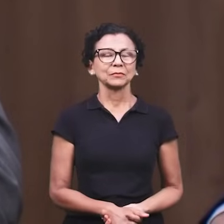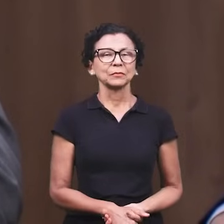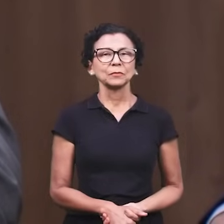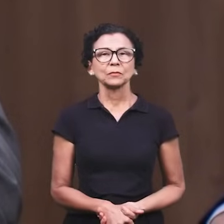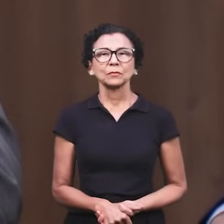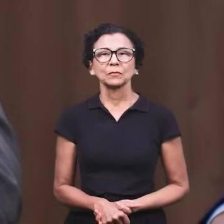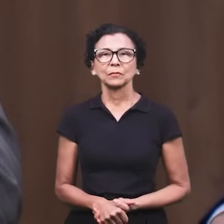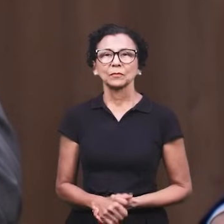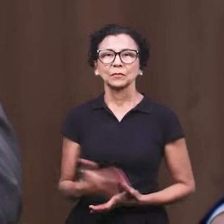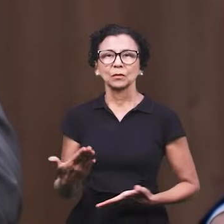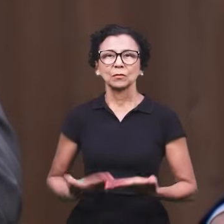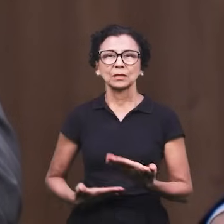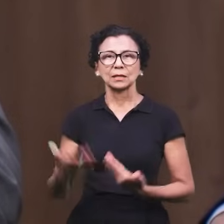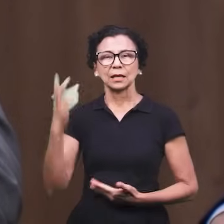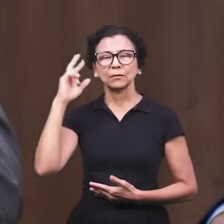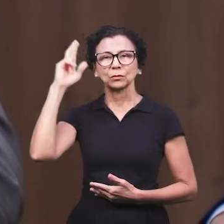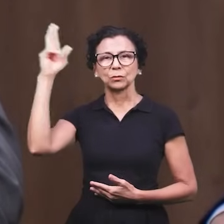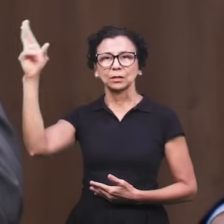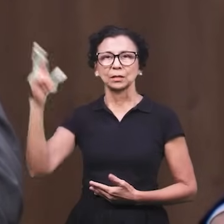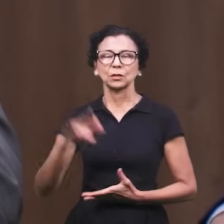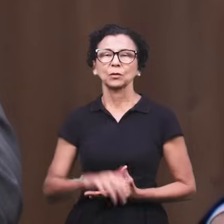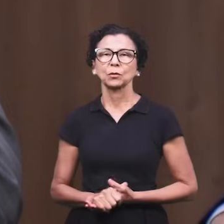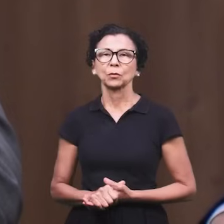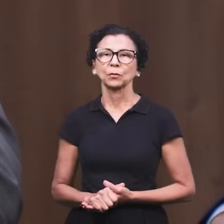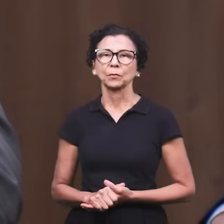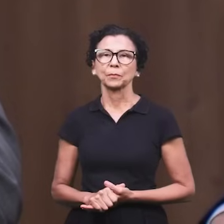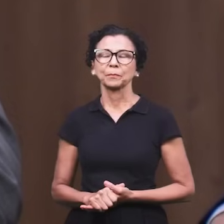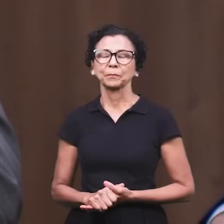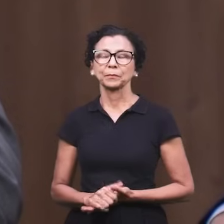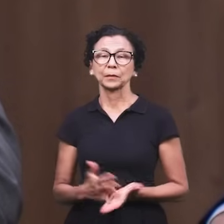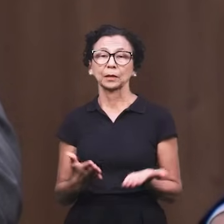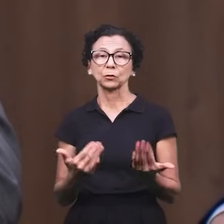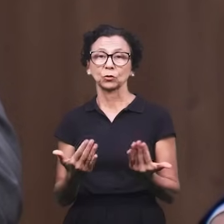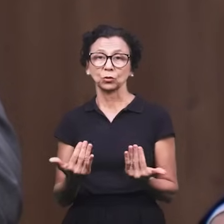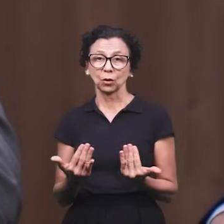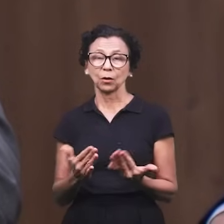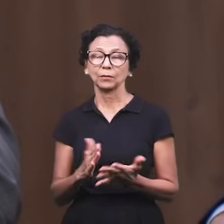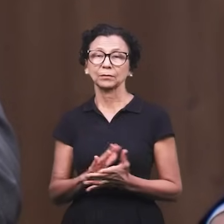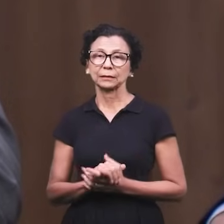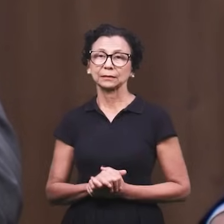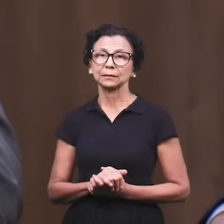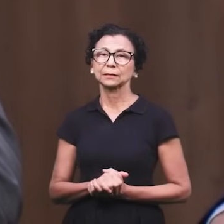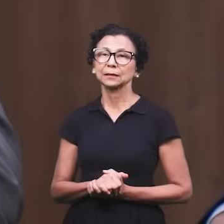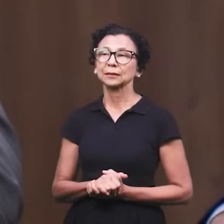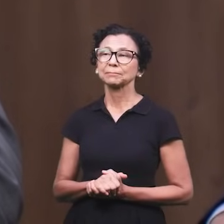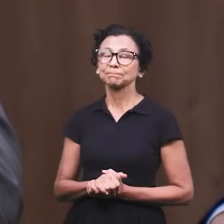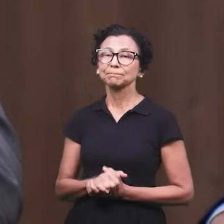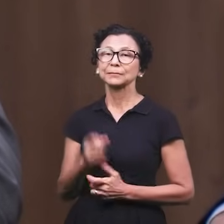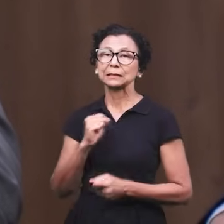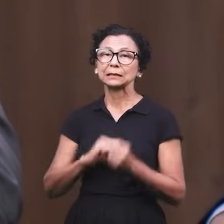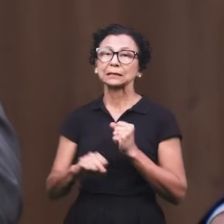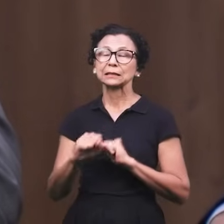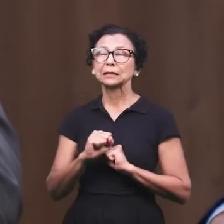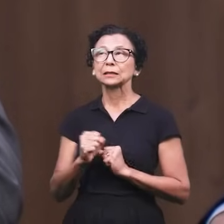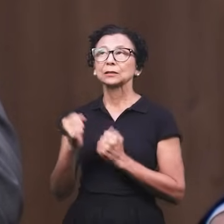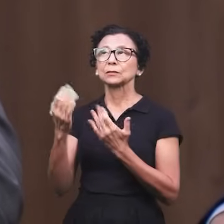serve o Senhor, para um jovem que não conhece a Jesus, é que nós temos aonde lançar a ansiedade.